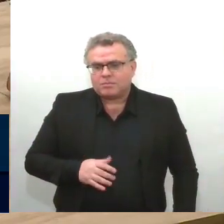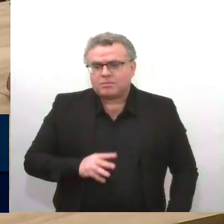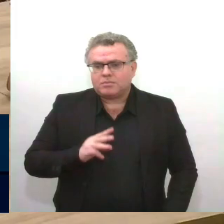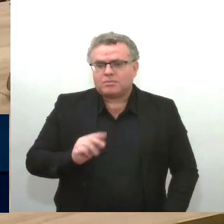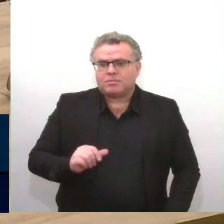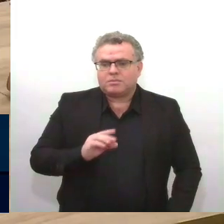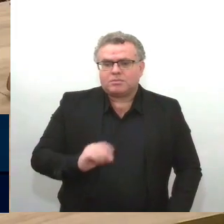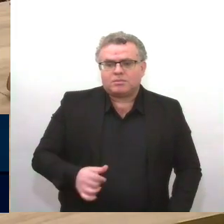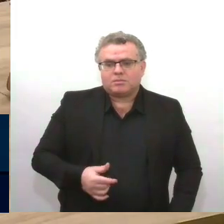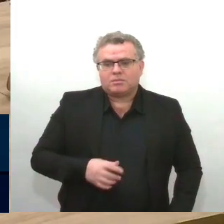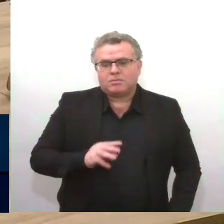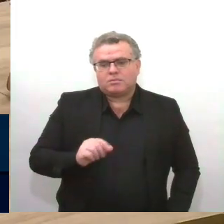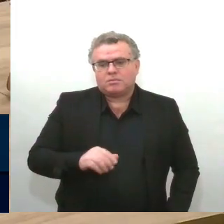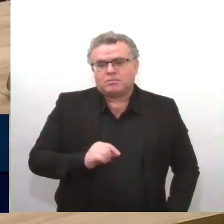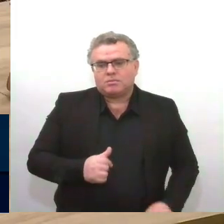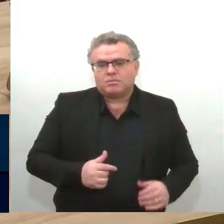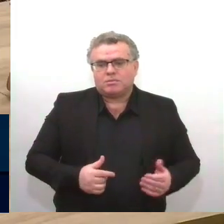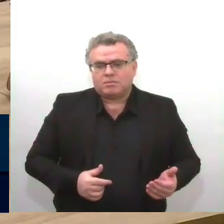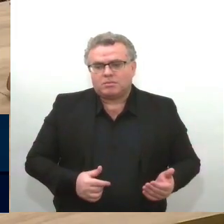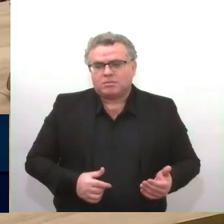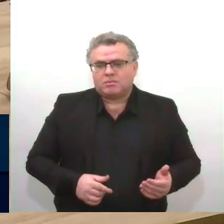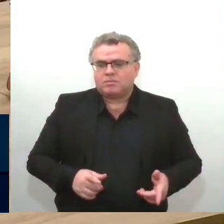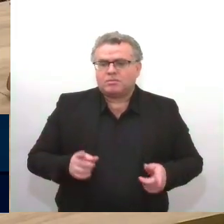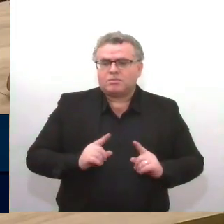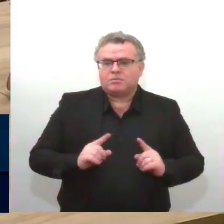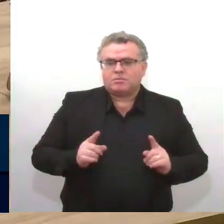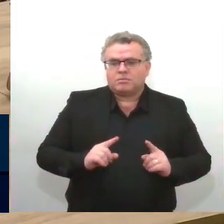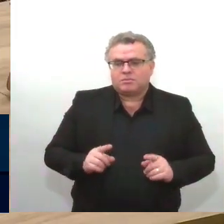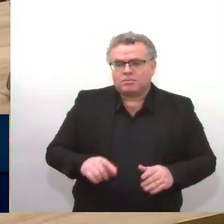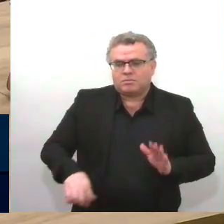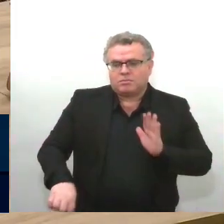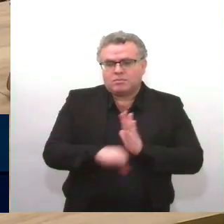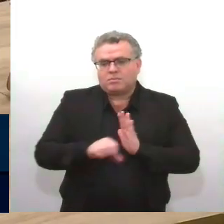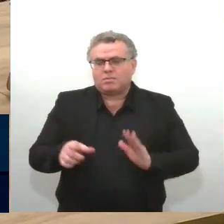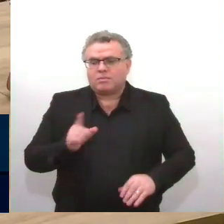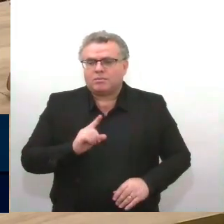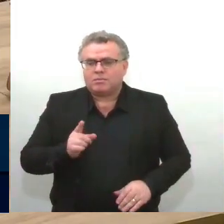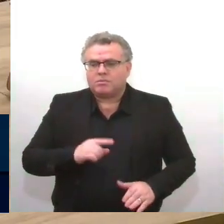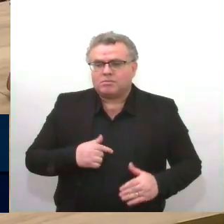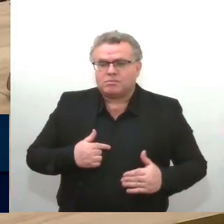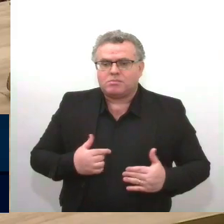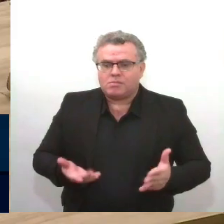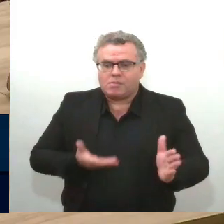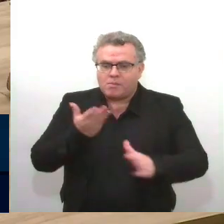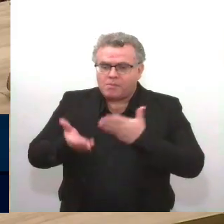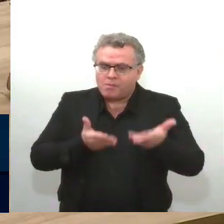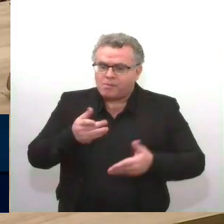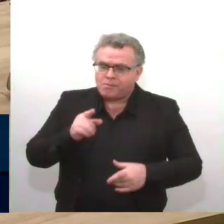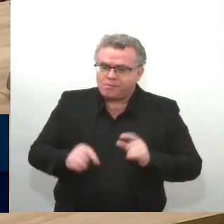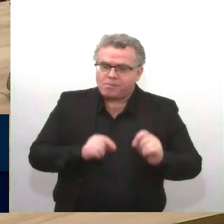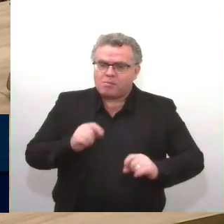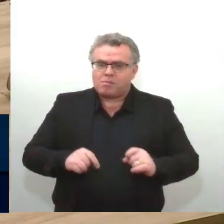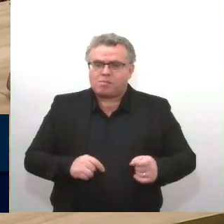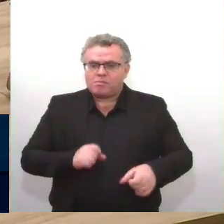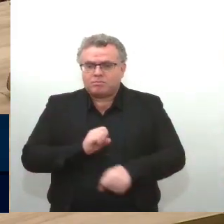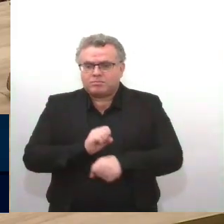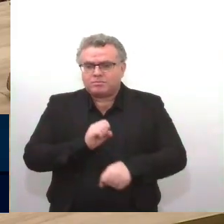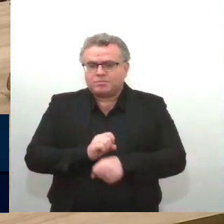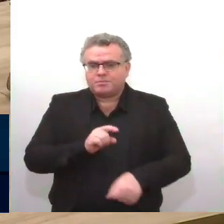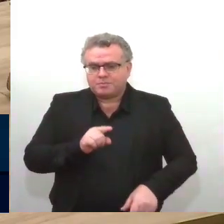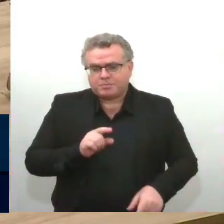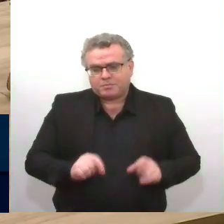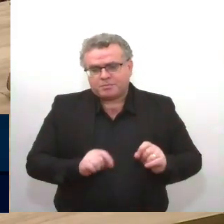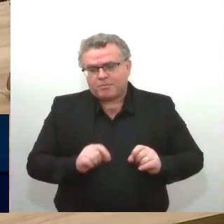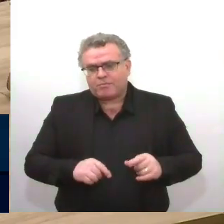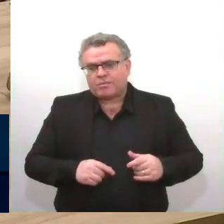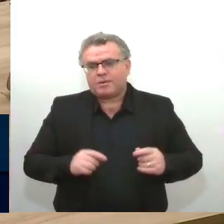epa eu não sou criminosa não e de eu tenho certeza que espero que a gente possa cada vez mais levar